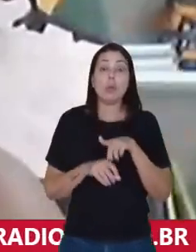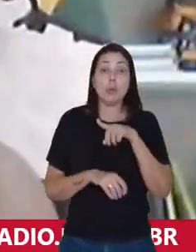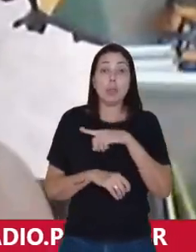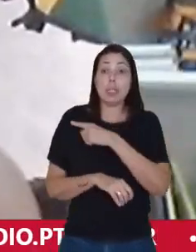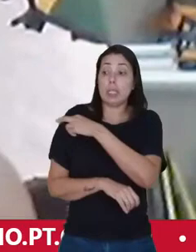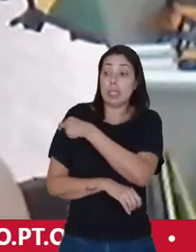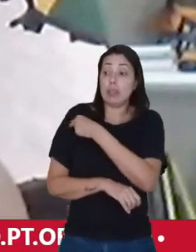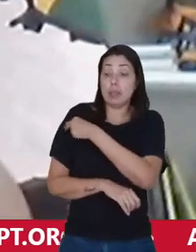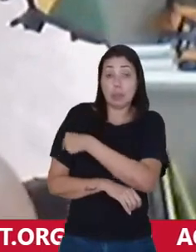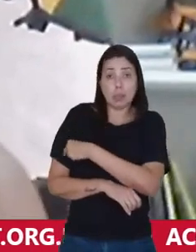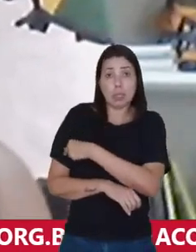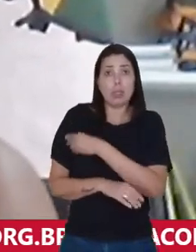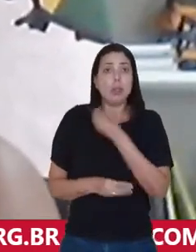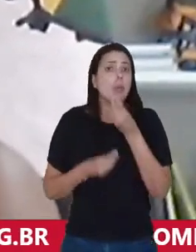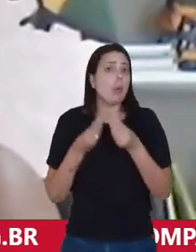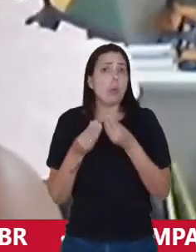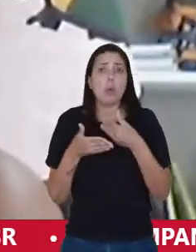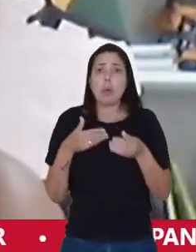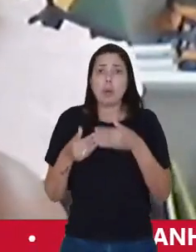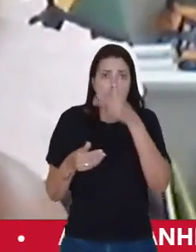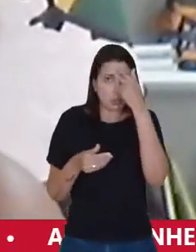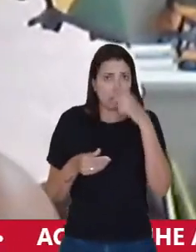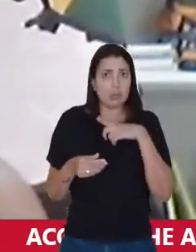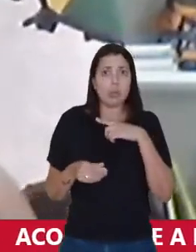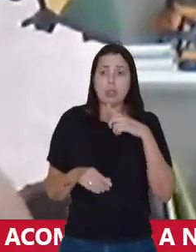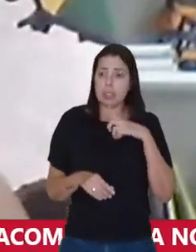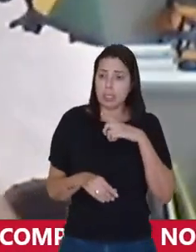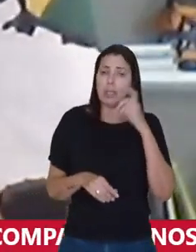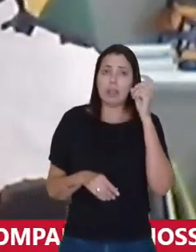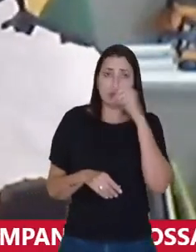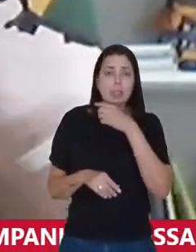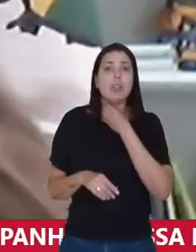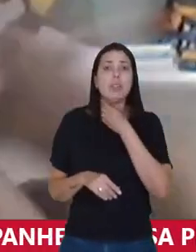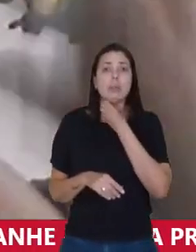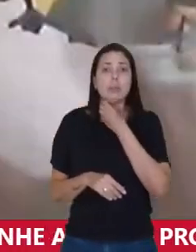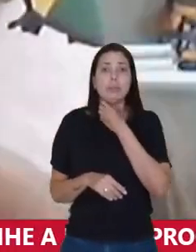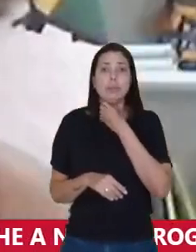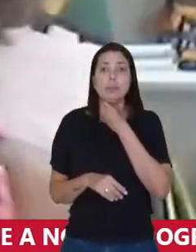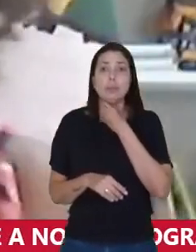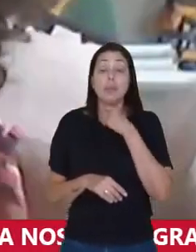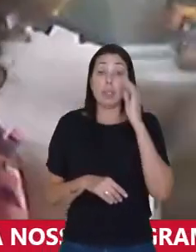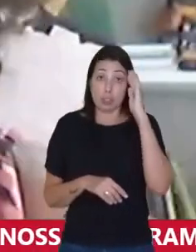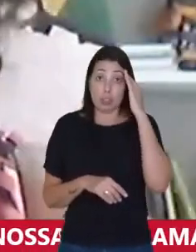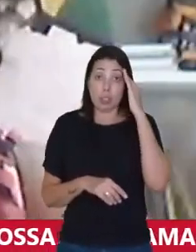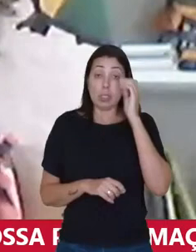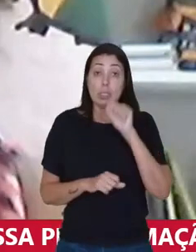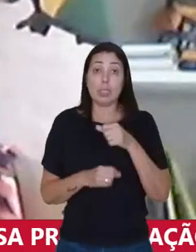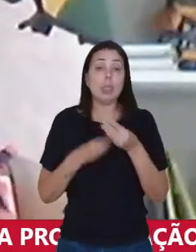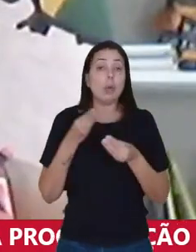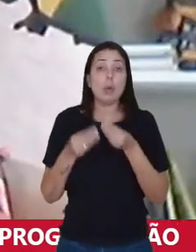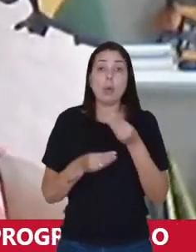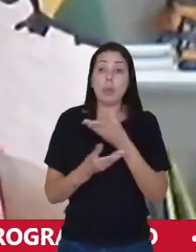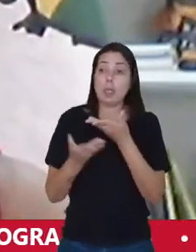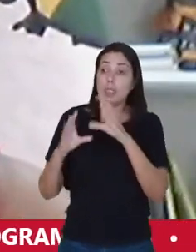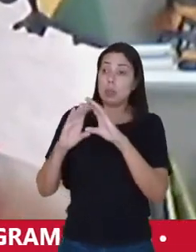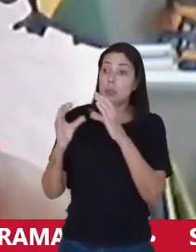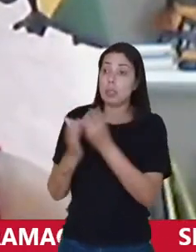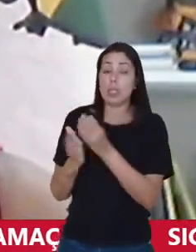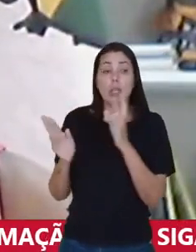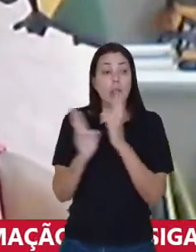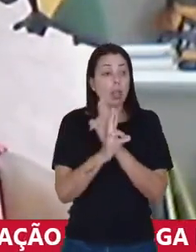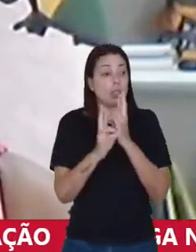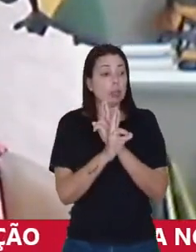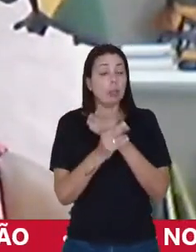eu quem que seja, então eu vou ter dificuldade, né, de entender como que essas comunidades se